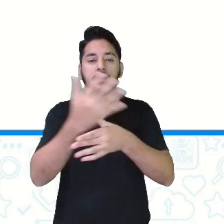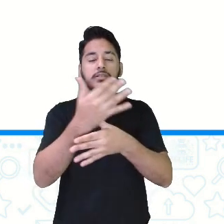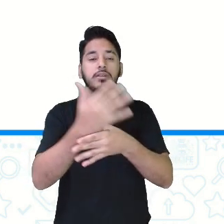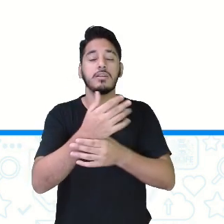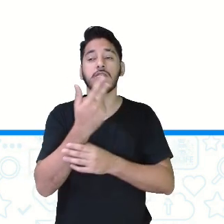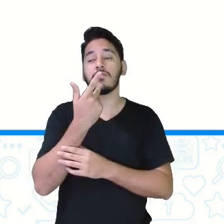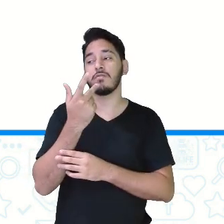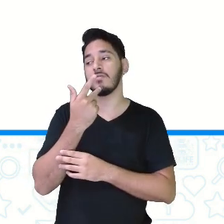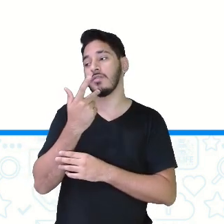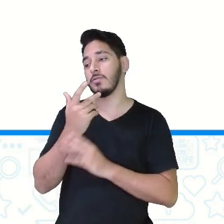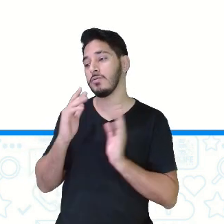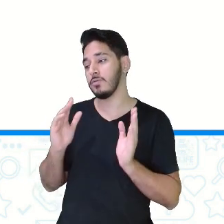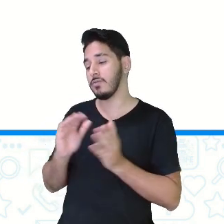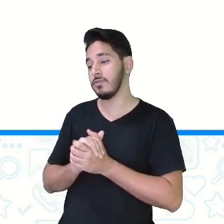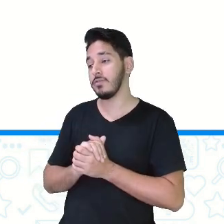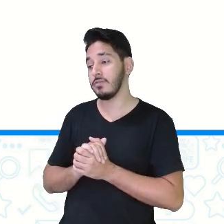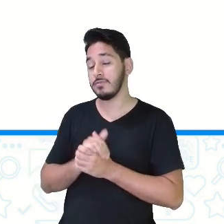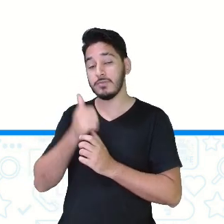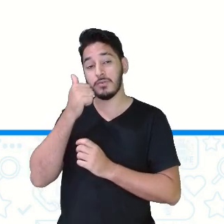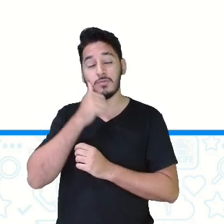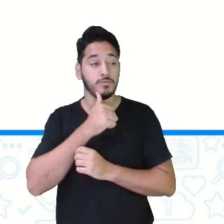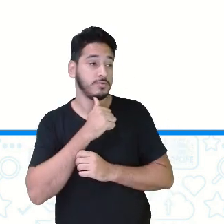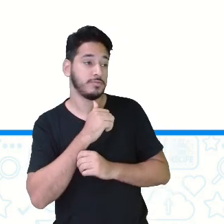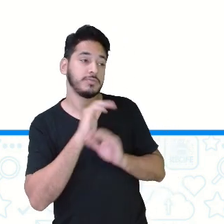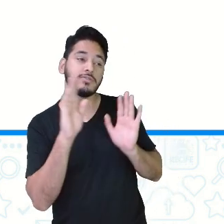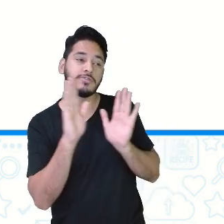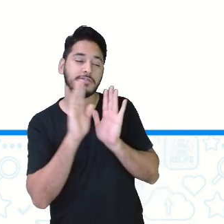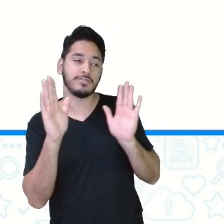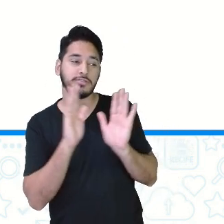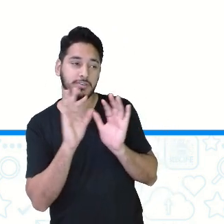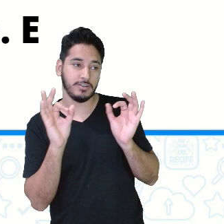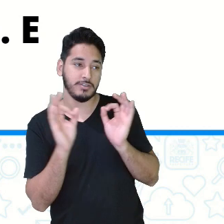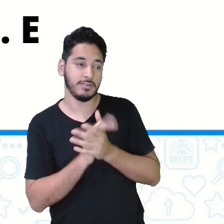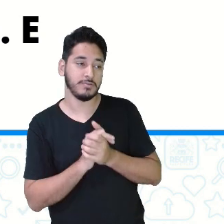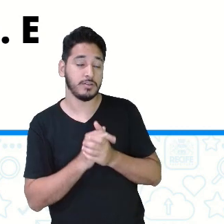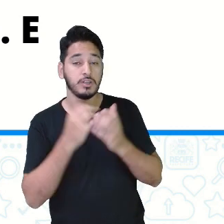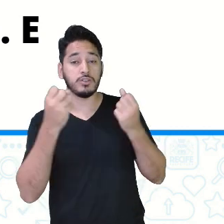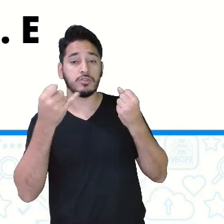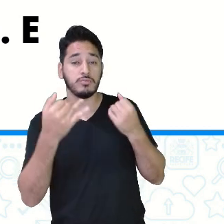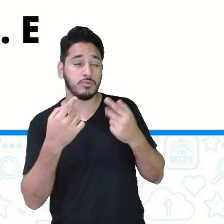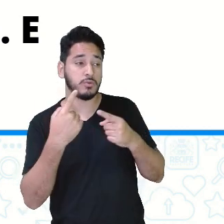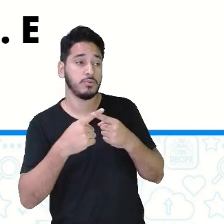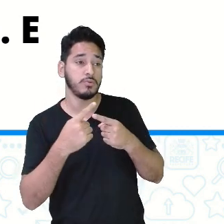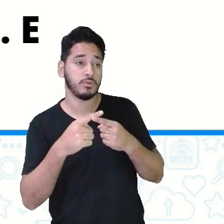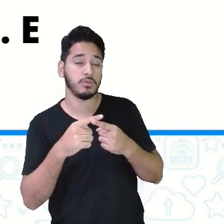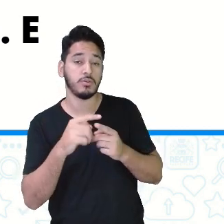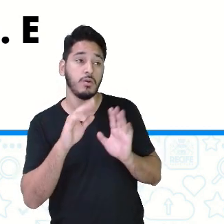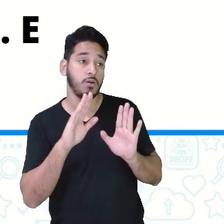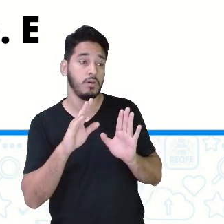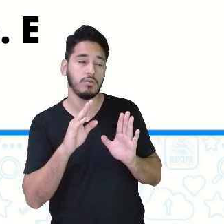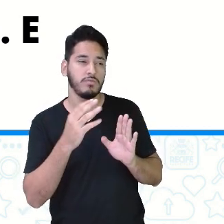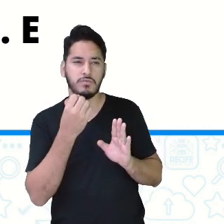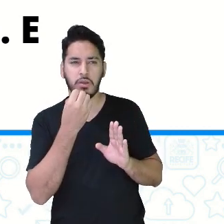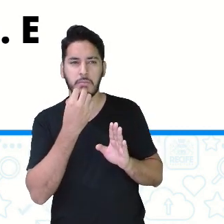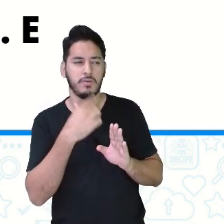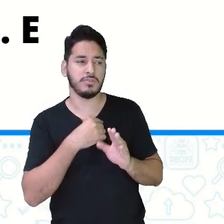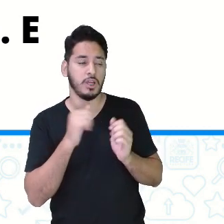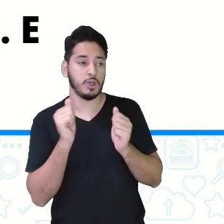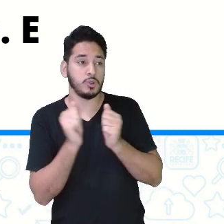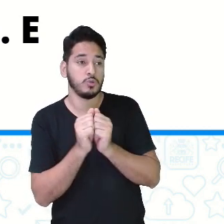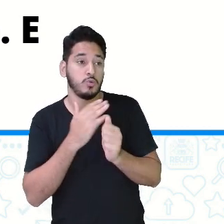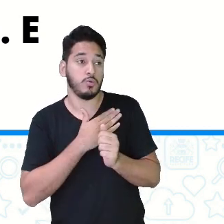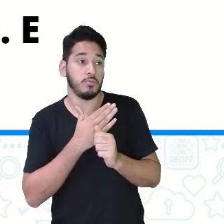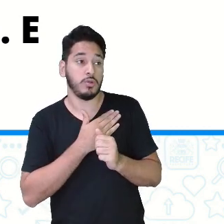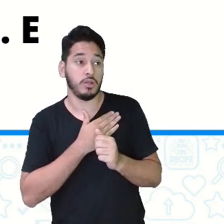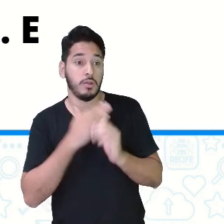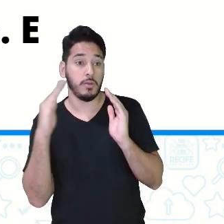moça disse ao caixeiro viajante: despedimos-nos aqui. E explicou o porquê. Não fica bem você ir comigo até